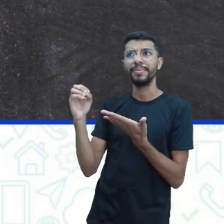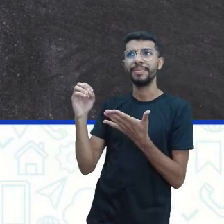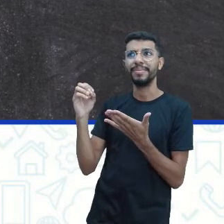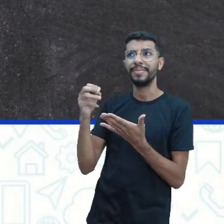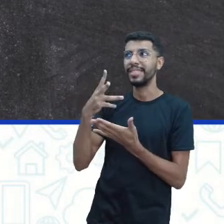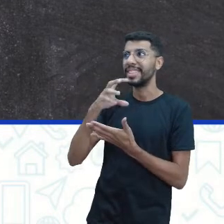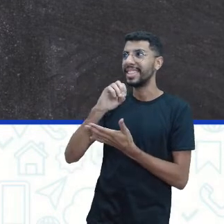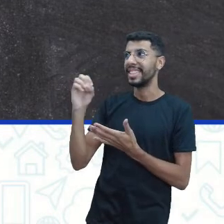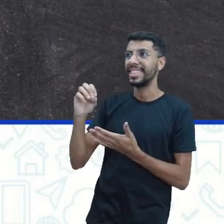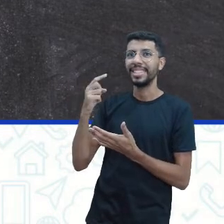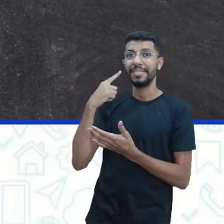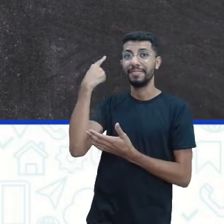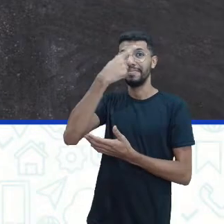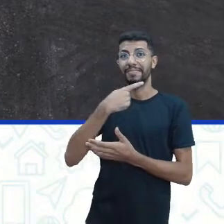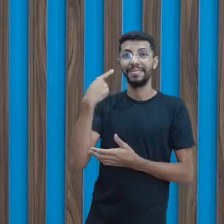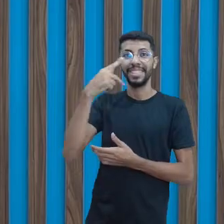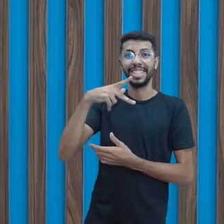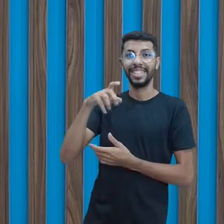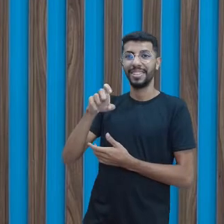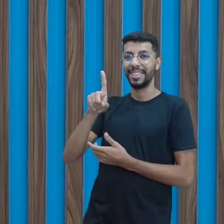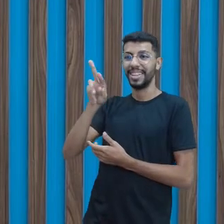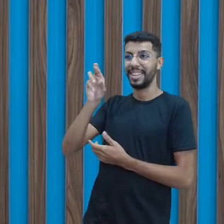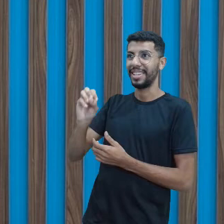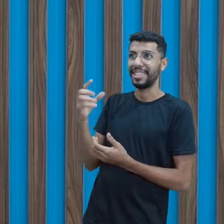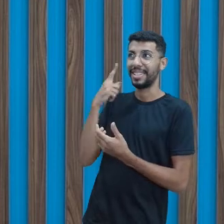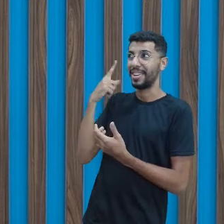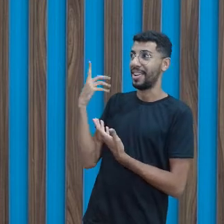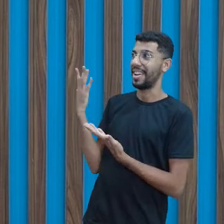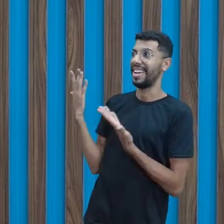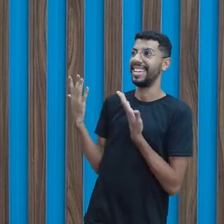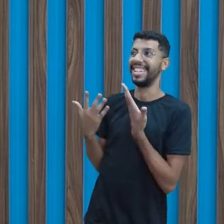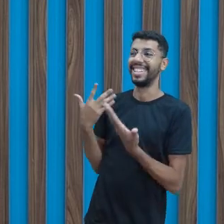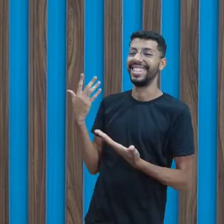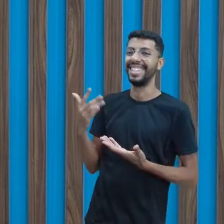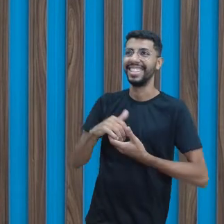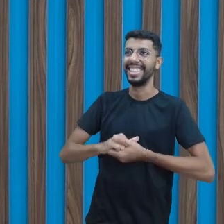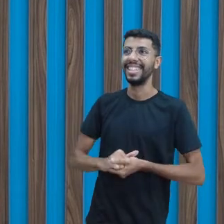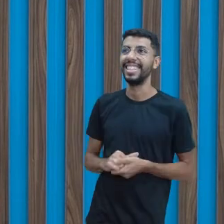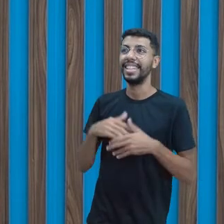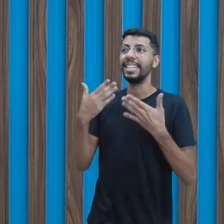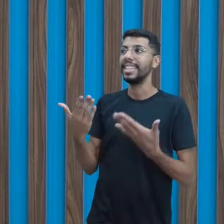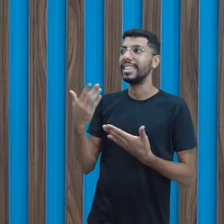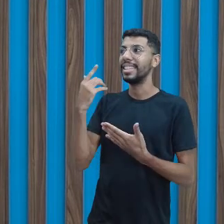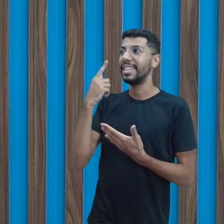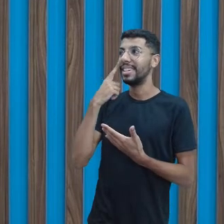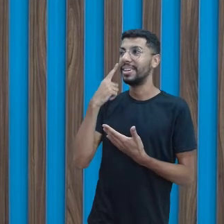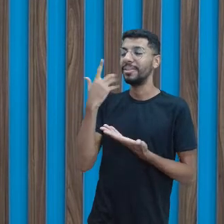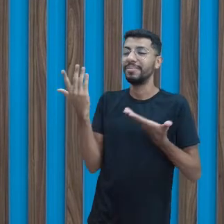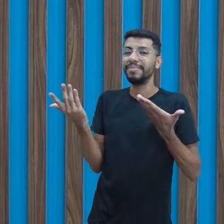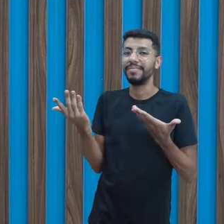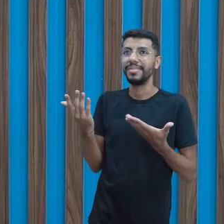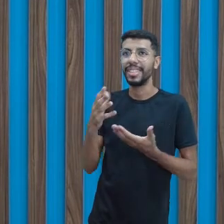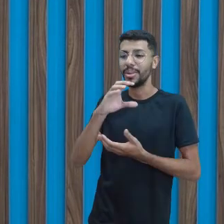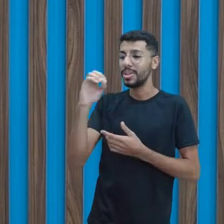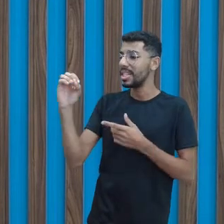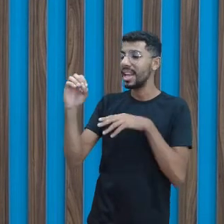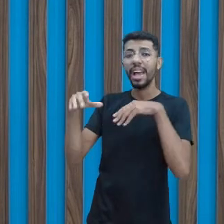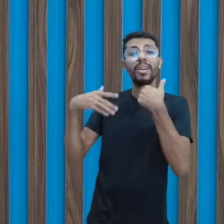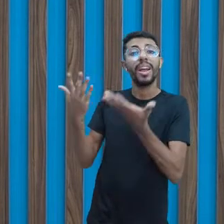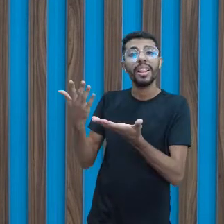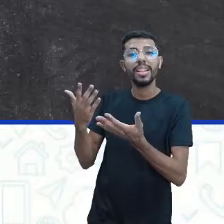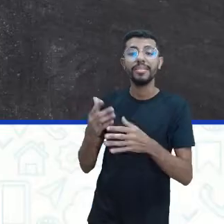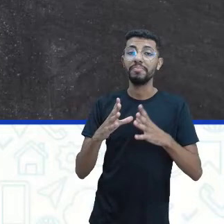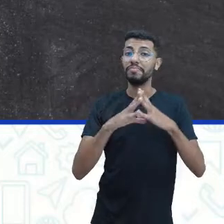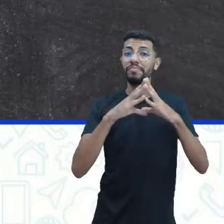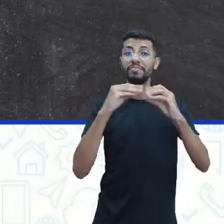A cara de Pedro. Ele arregalou assim, ó. E aí, para onde foram os zeros? Sumiram, né? O que a gente